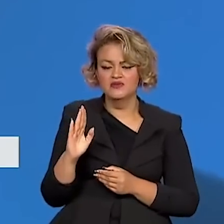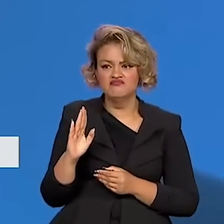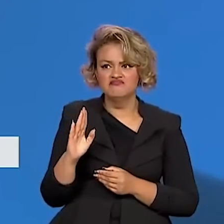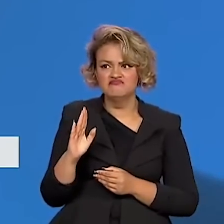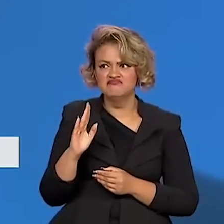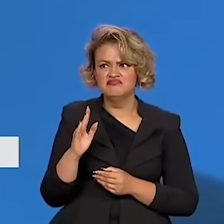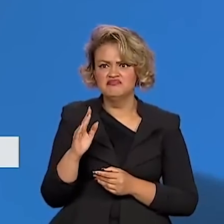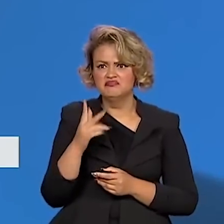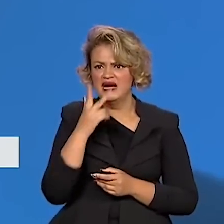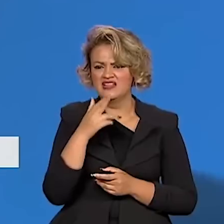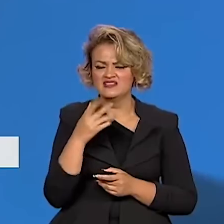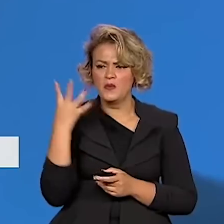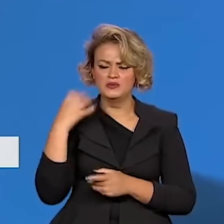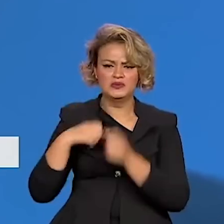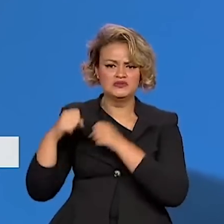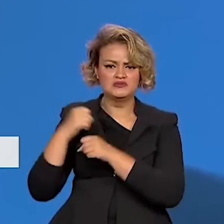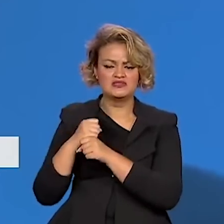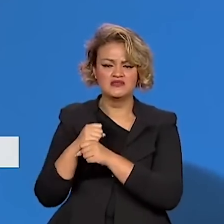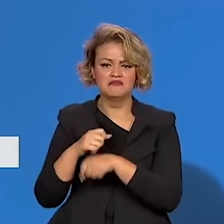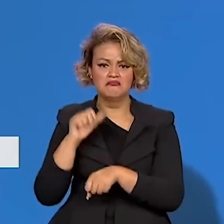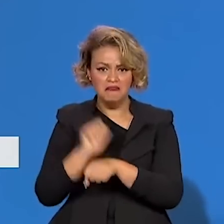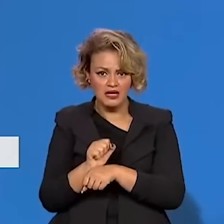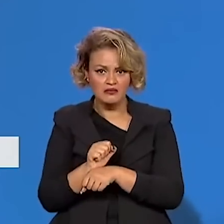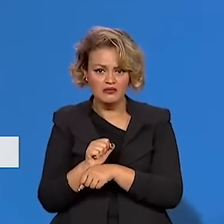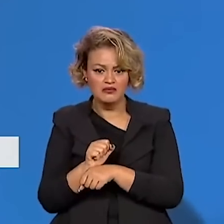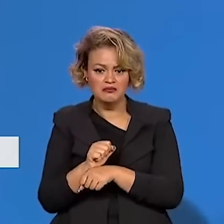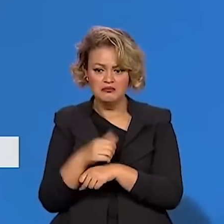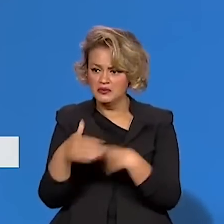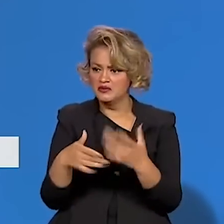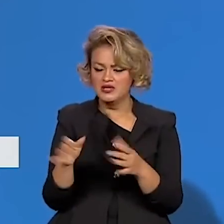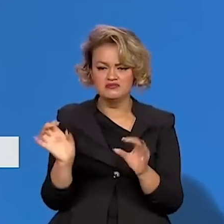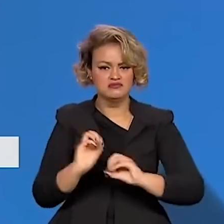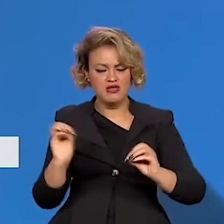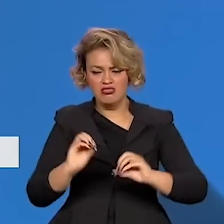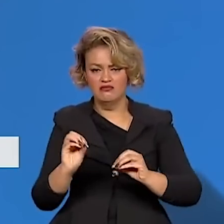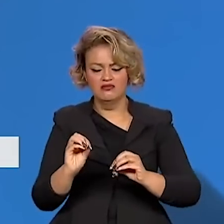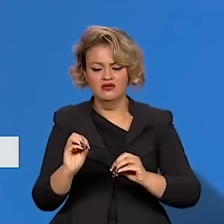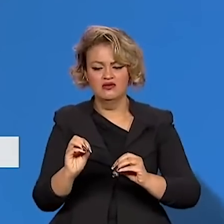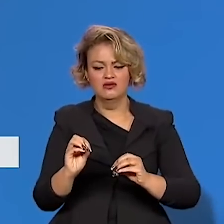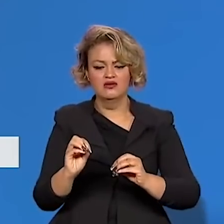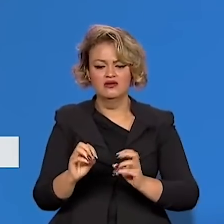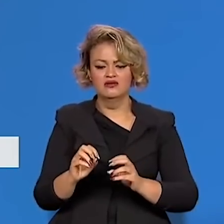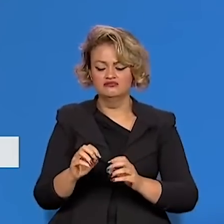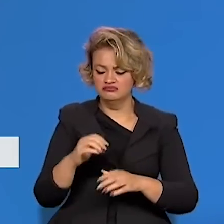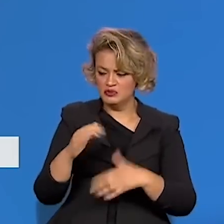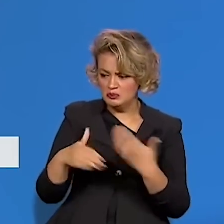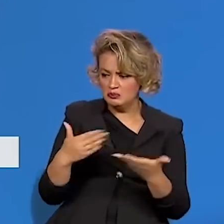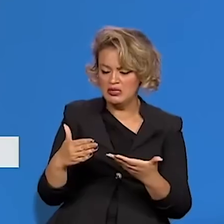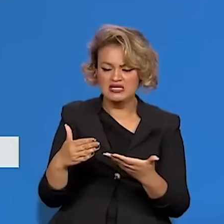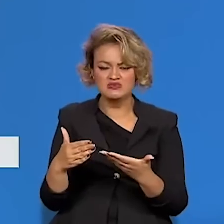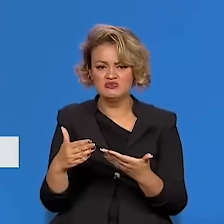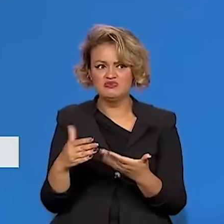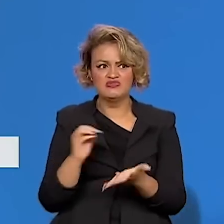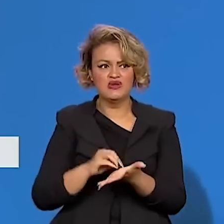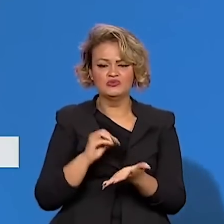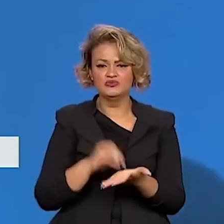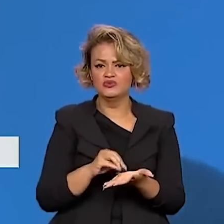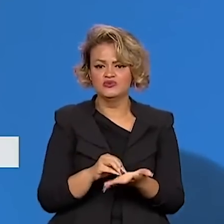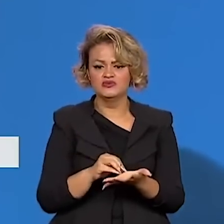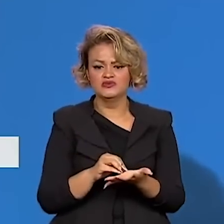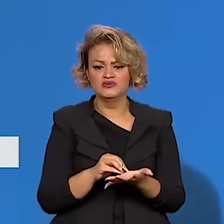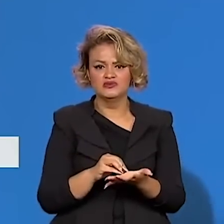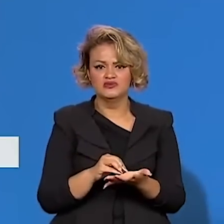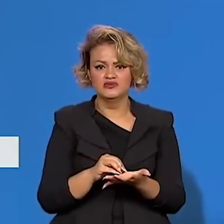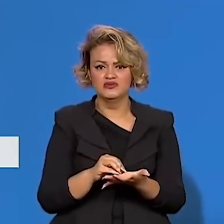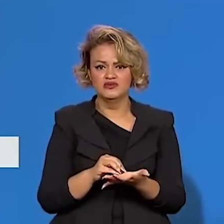parado significa que o nosso país não mandou significa que o nosso país não fez aquilo